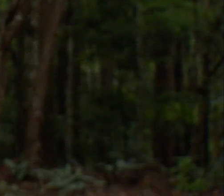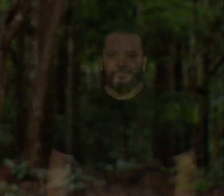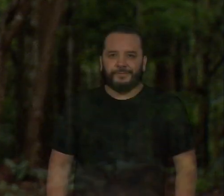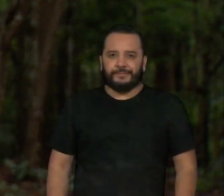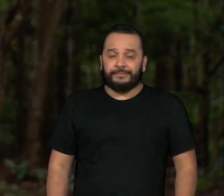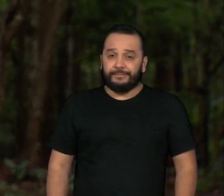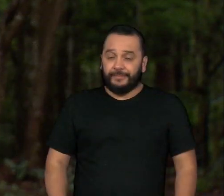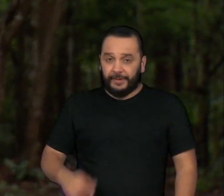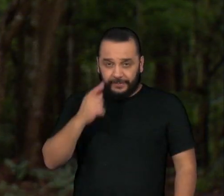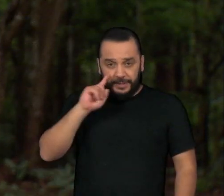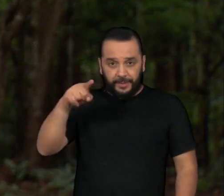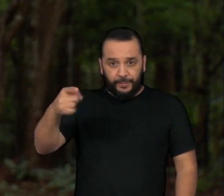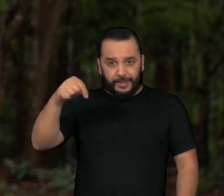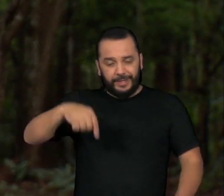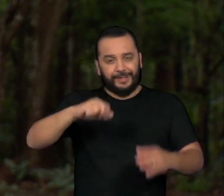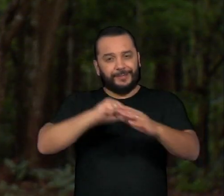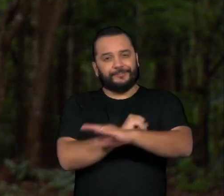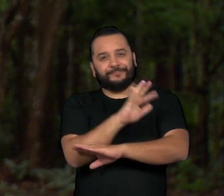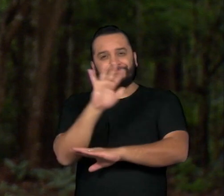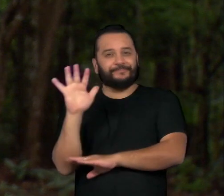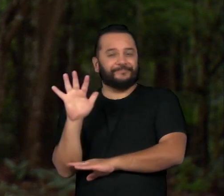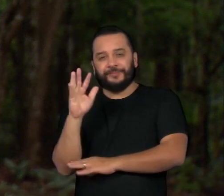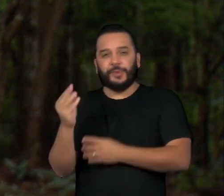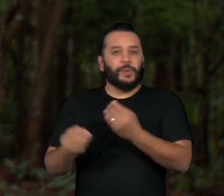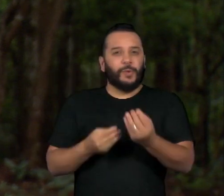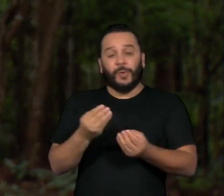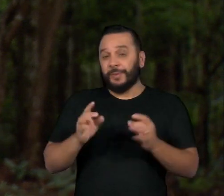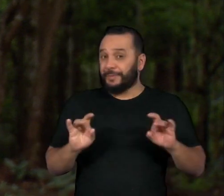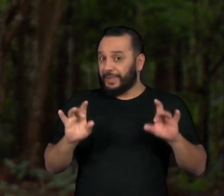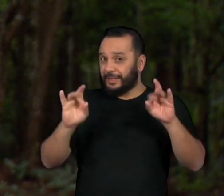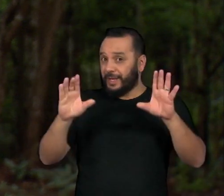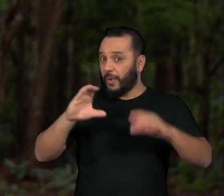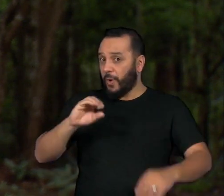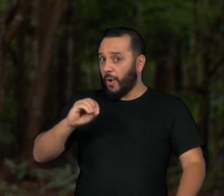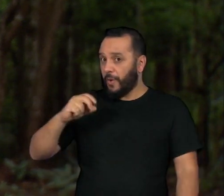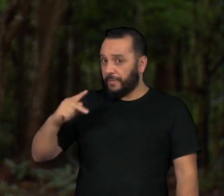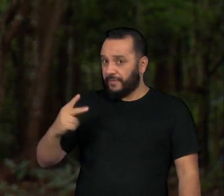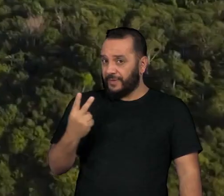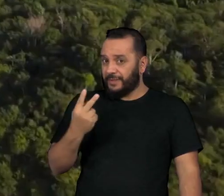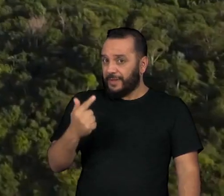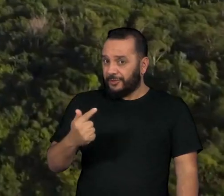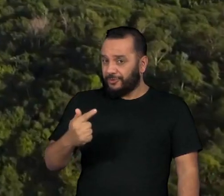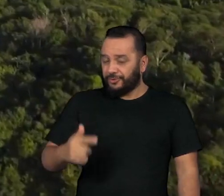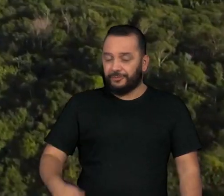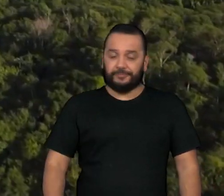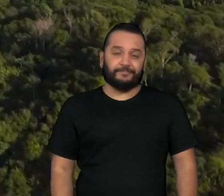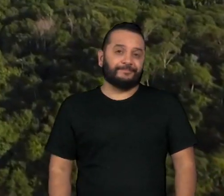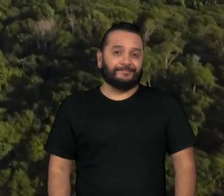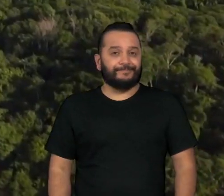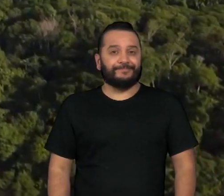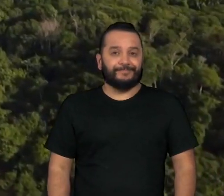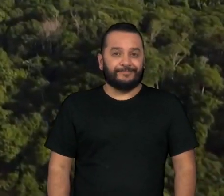E veja logo mais aqui no Repórter Eco especial da COP27.